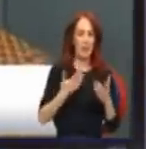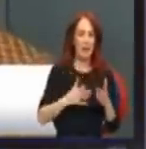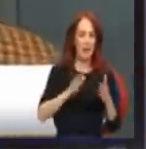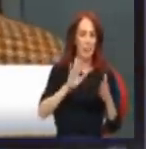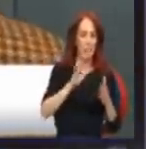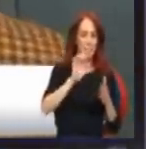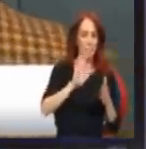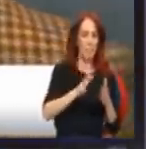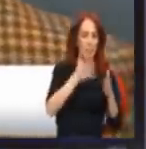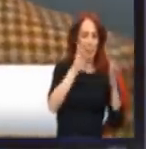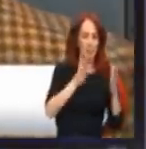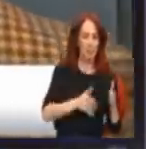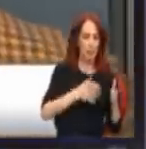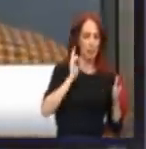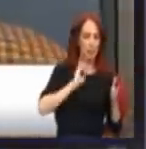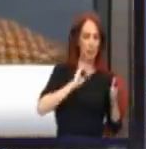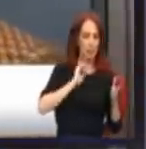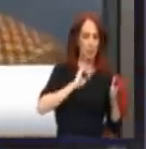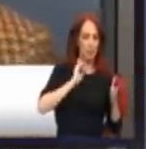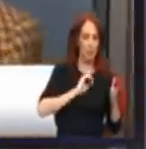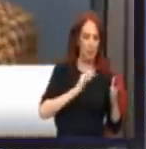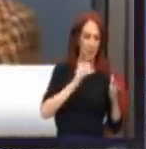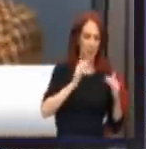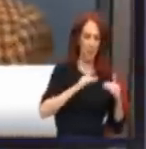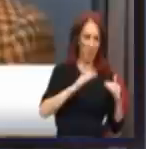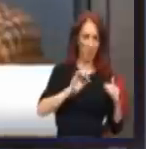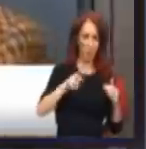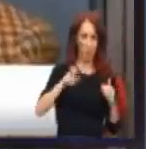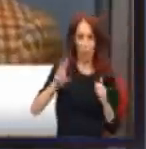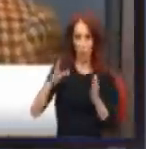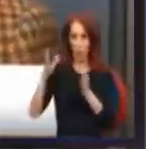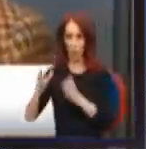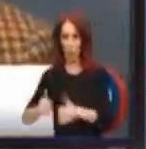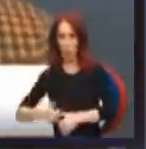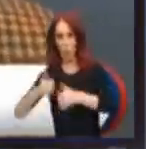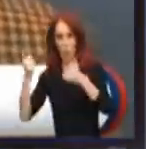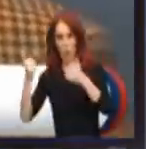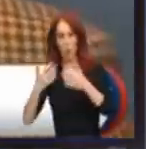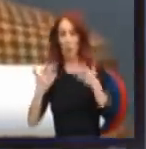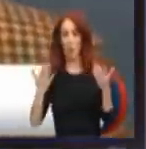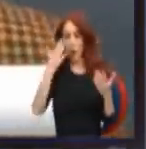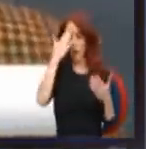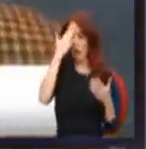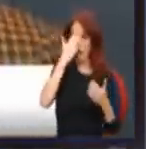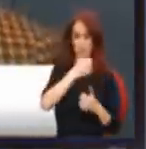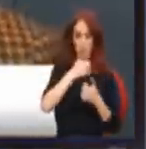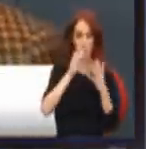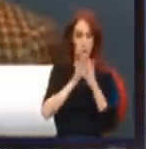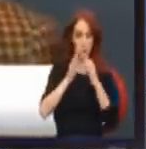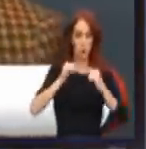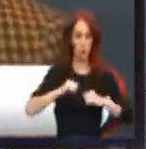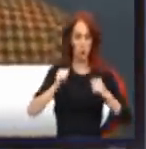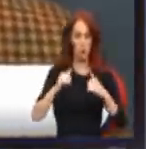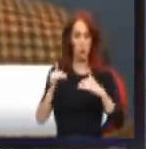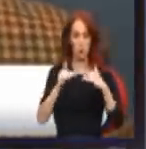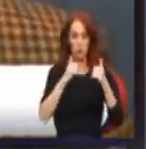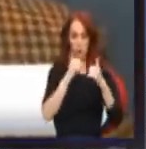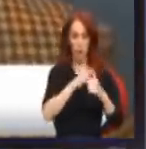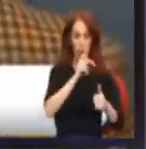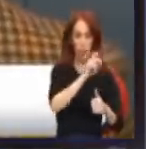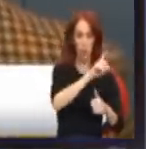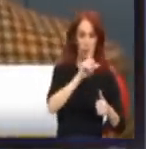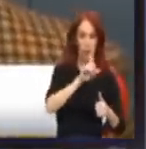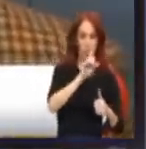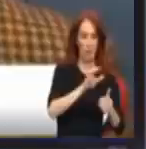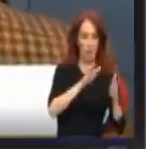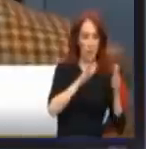tempo deste jogo diante do Hilal? Olha, eu creio que é consensual que foi um grande jogo de futebol. O Hilal na primeira parte